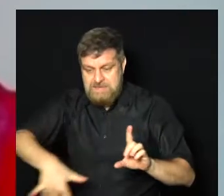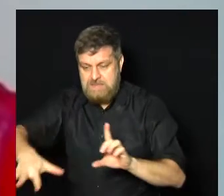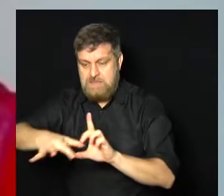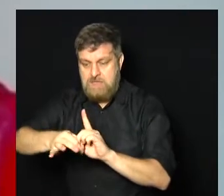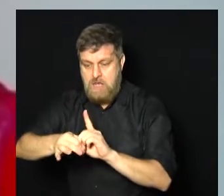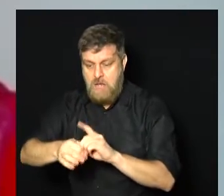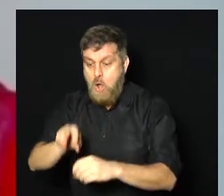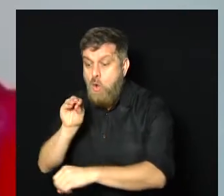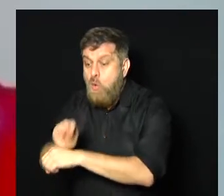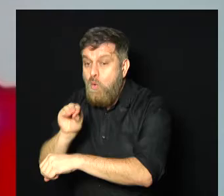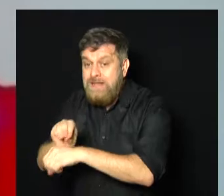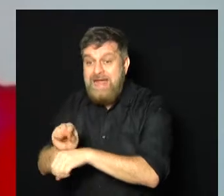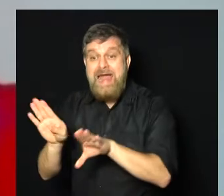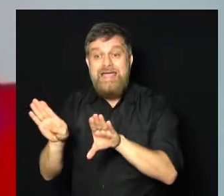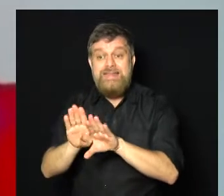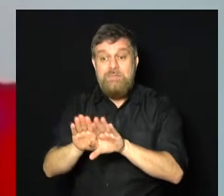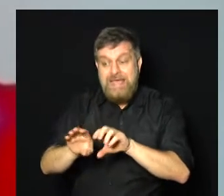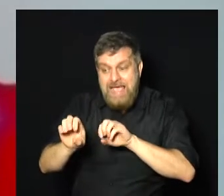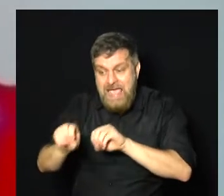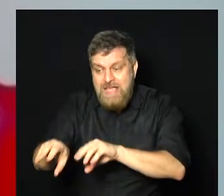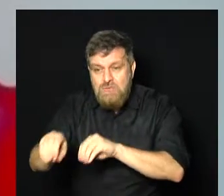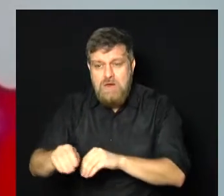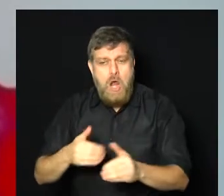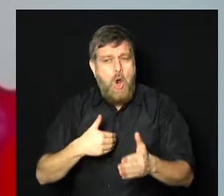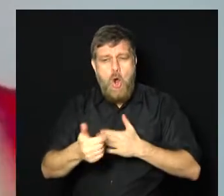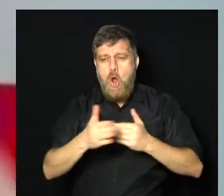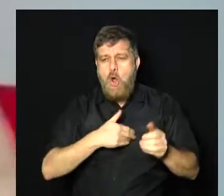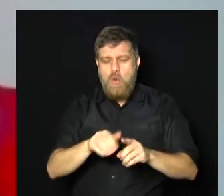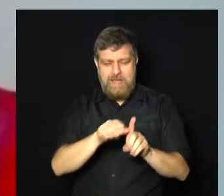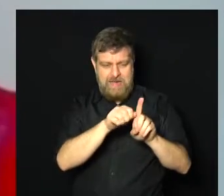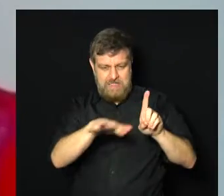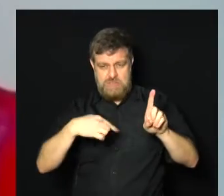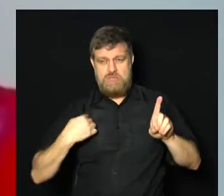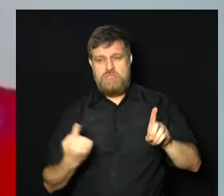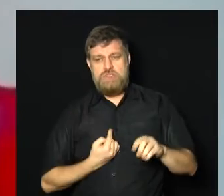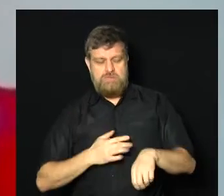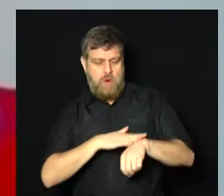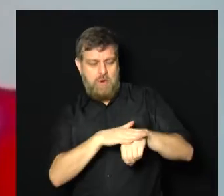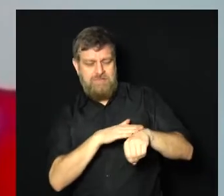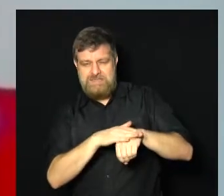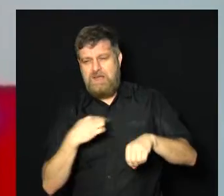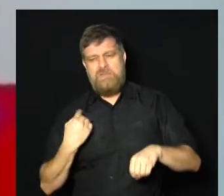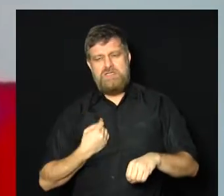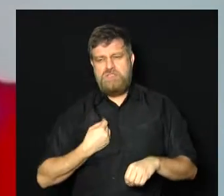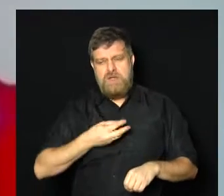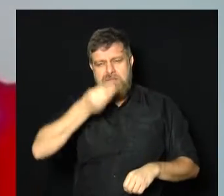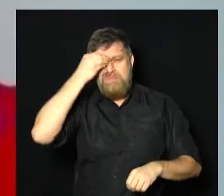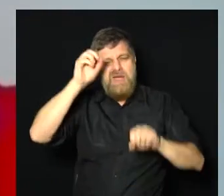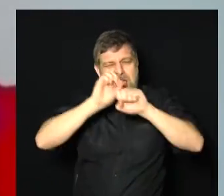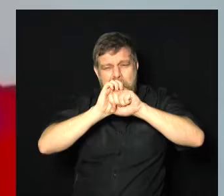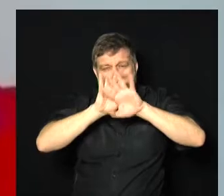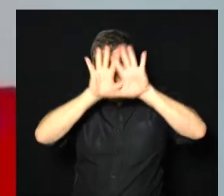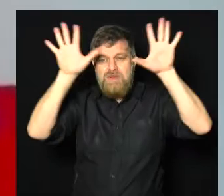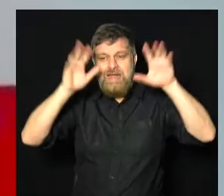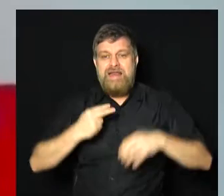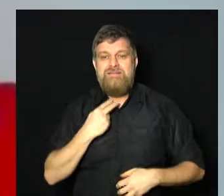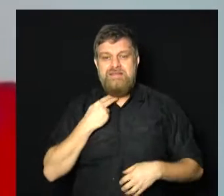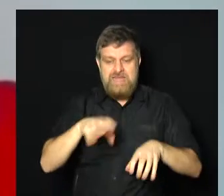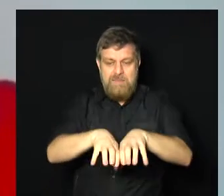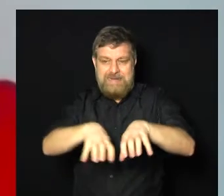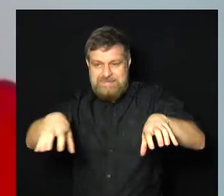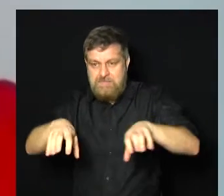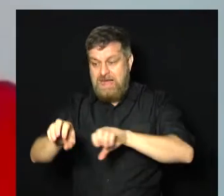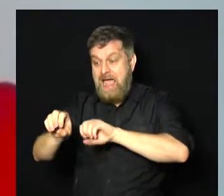qualquer agente monitora que a gente for conversar, para nós é muito claro, né, essa indissociabilidade entre cuidar e